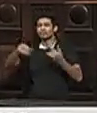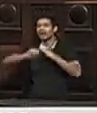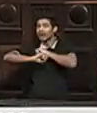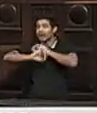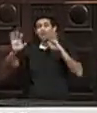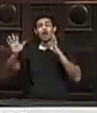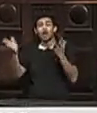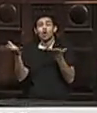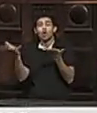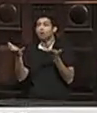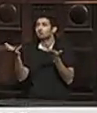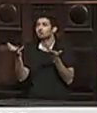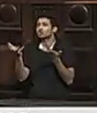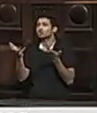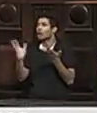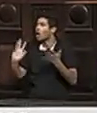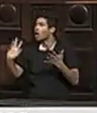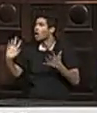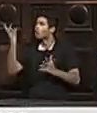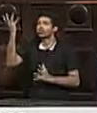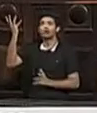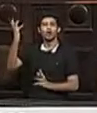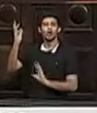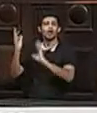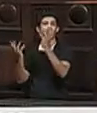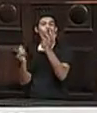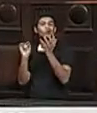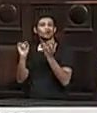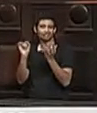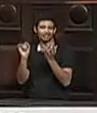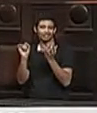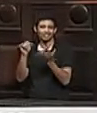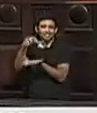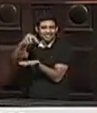que está acontecendo com a educação pública no estado do Rio de Janeiro.